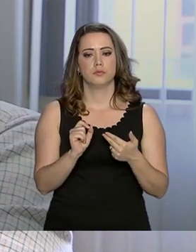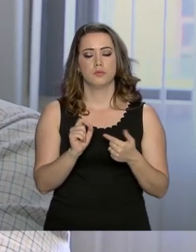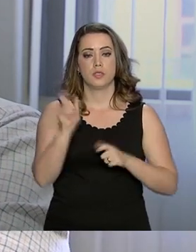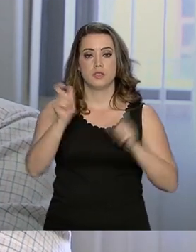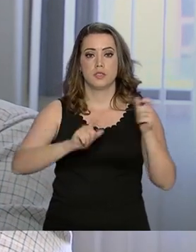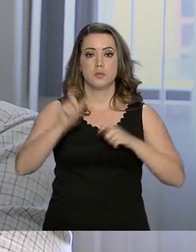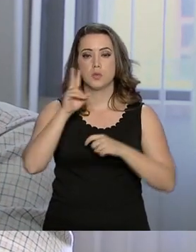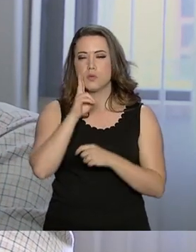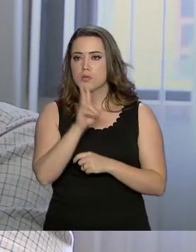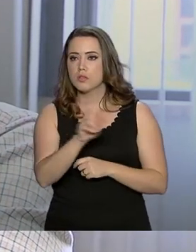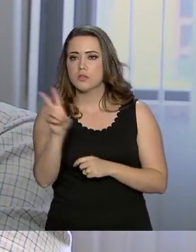pessoas que vêm assistir os jogos